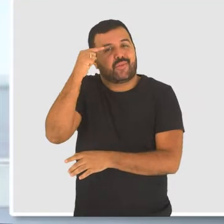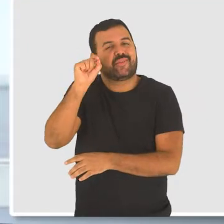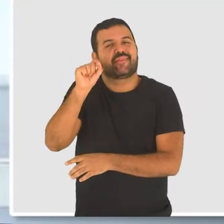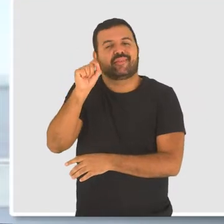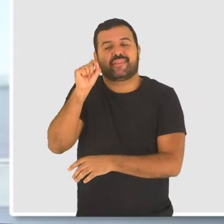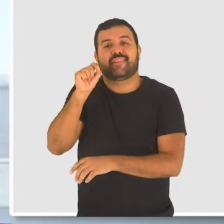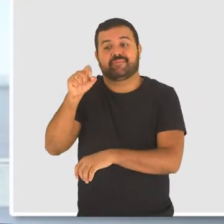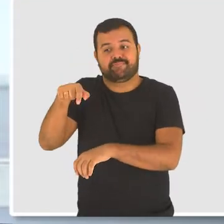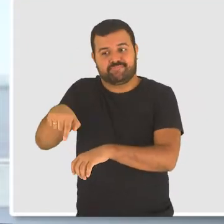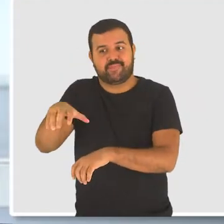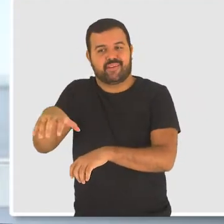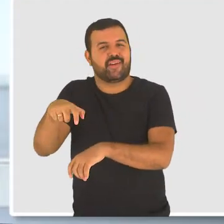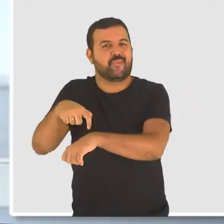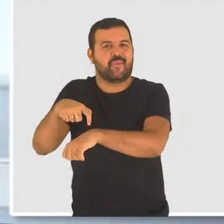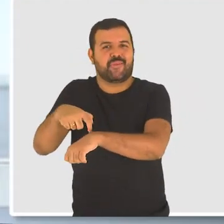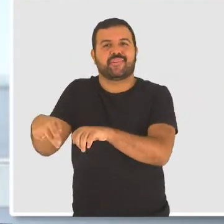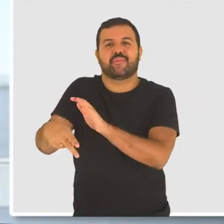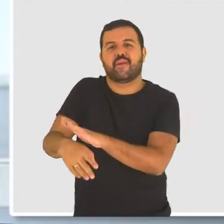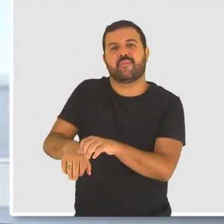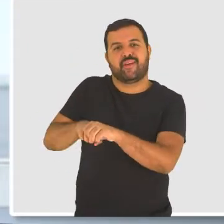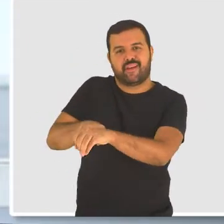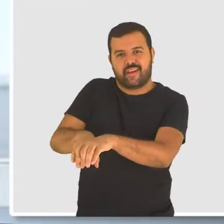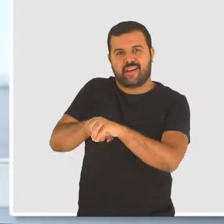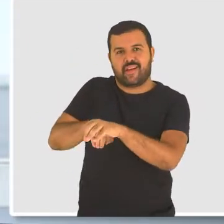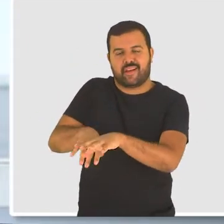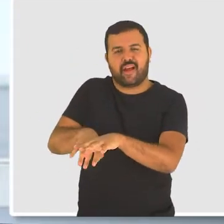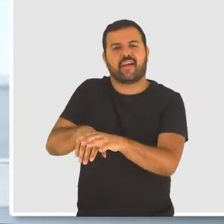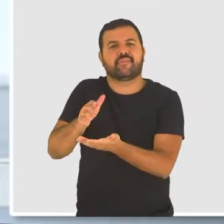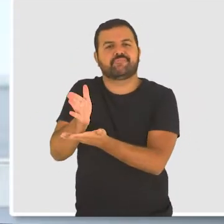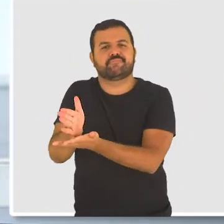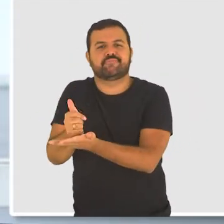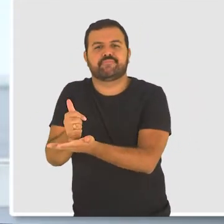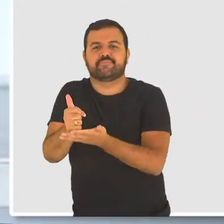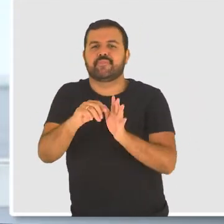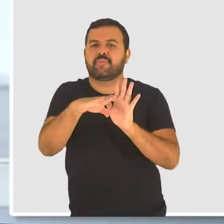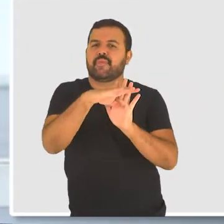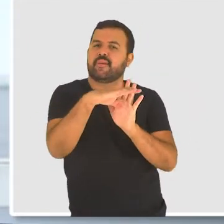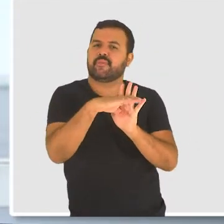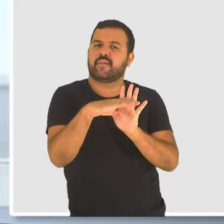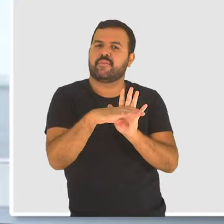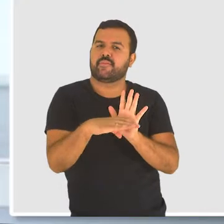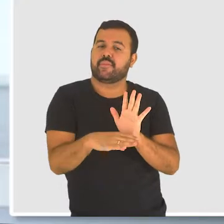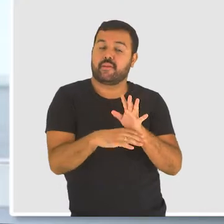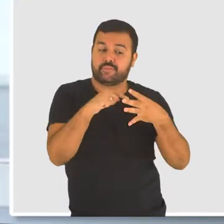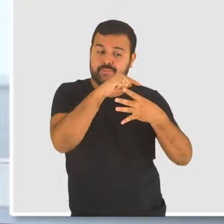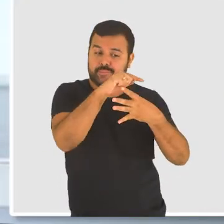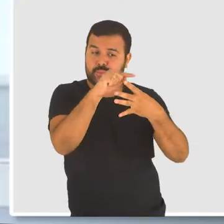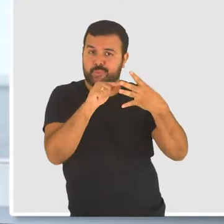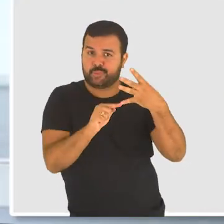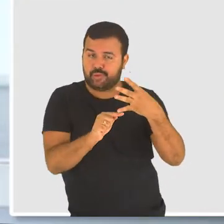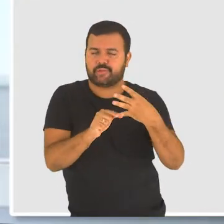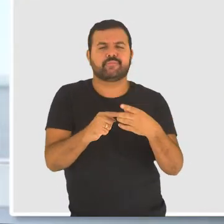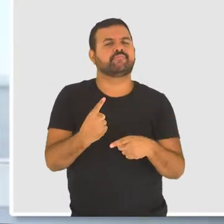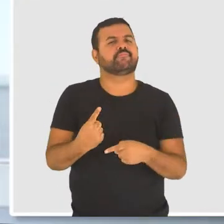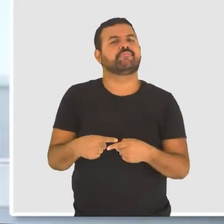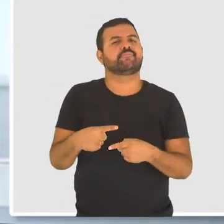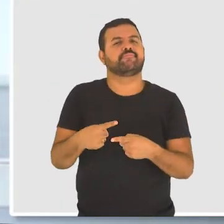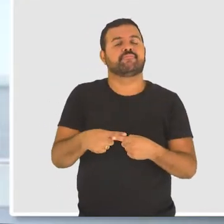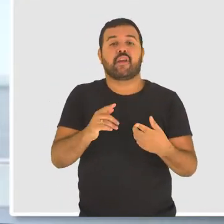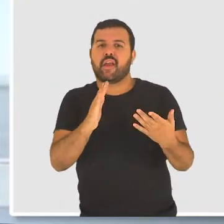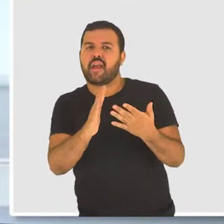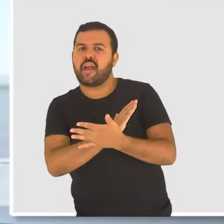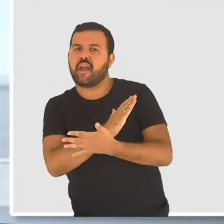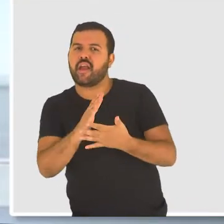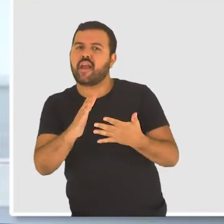em 4 subetapas, porque algumas se preocupam mais com algum